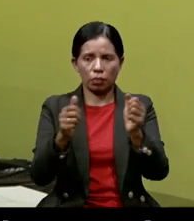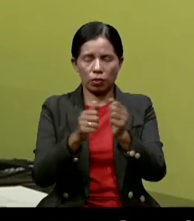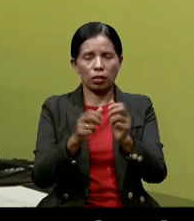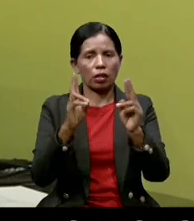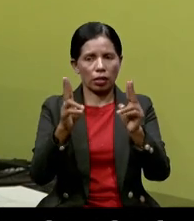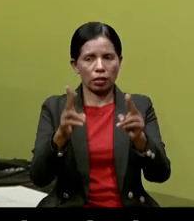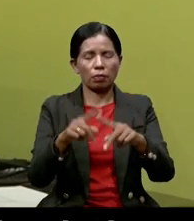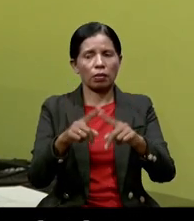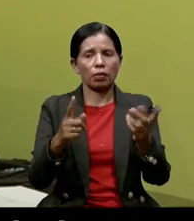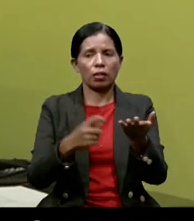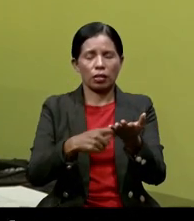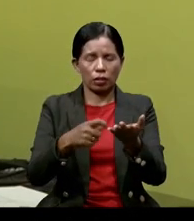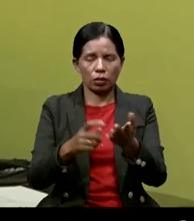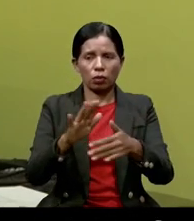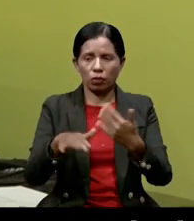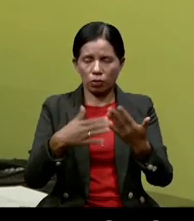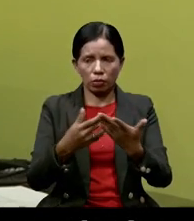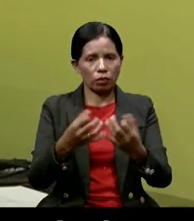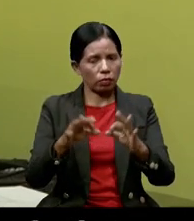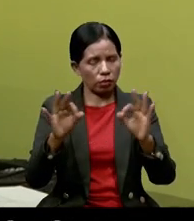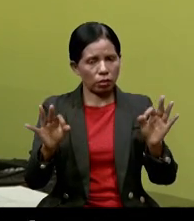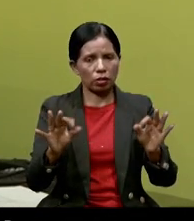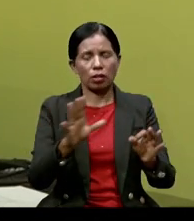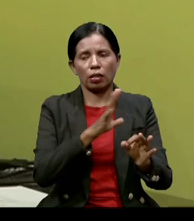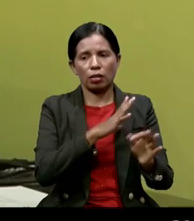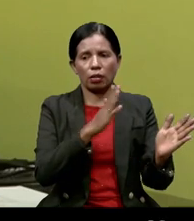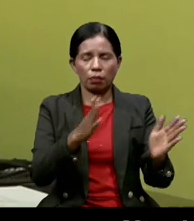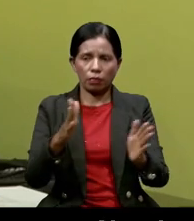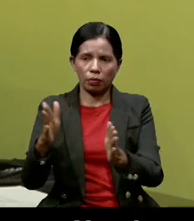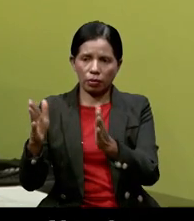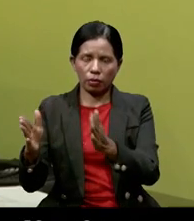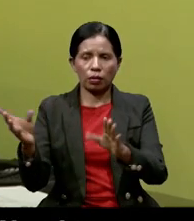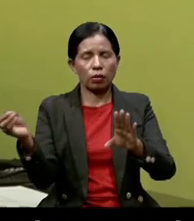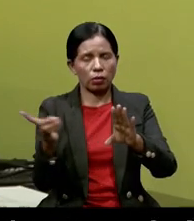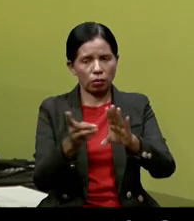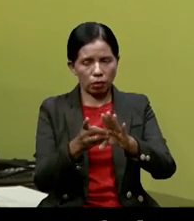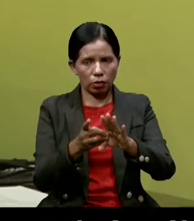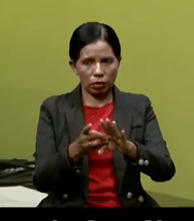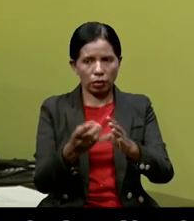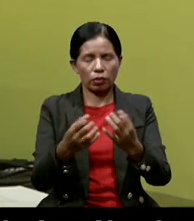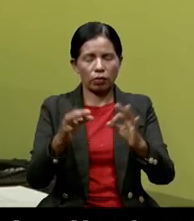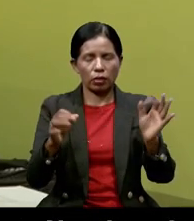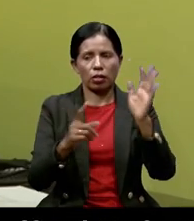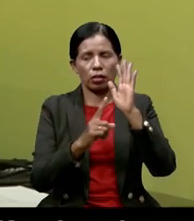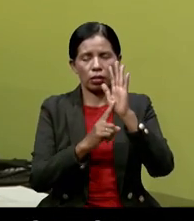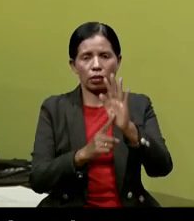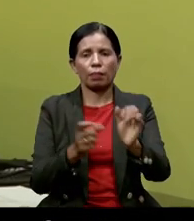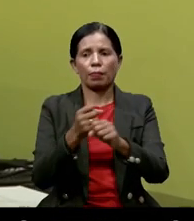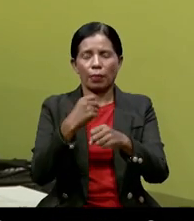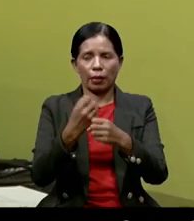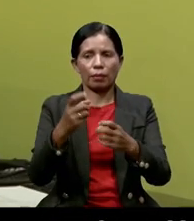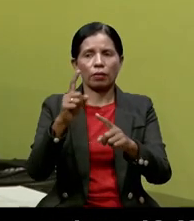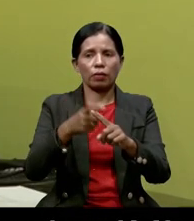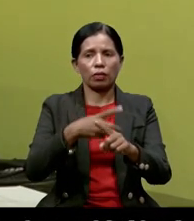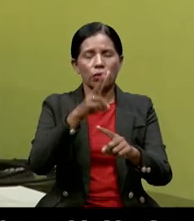bem. Tecnicamente, quase outro ano, é o processo de preparação, documento de concurso, quando ainda é outro, se lança. Vai bem lança, fulan